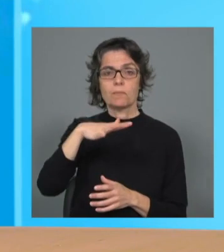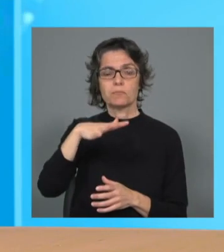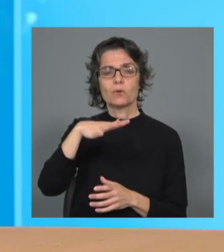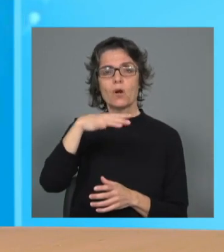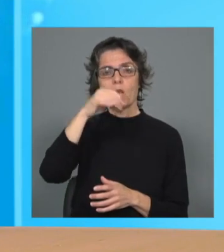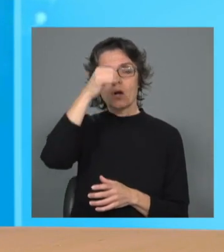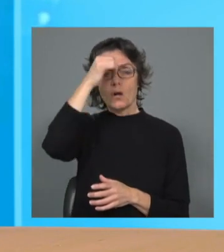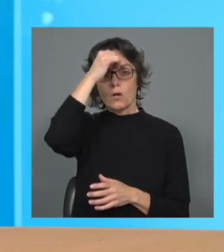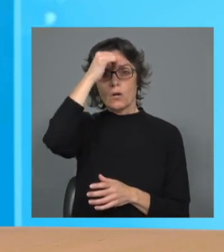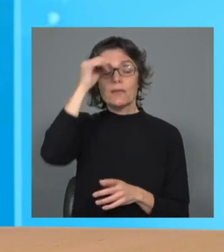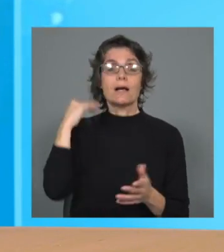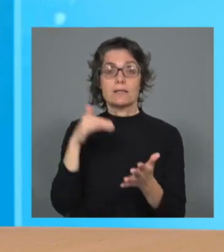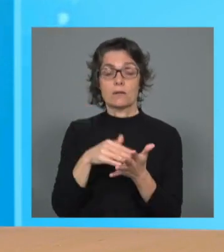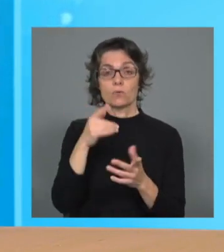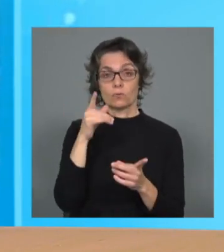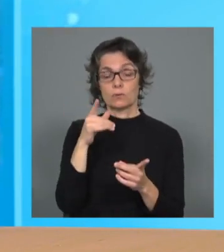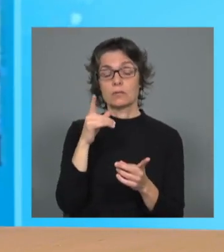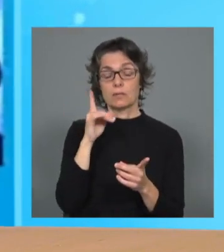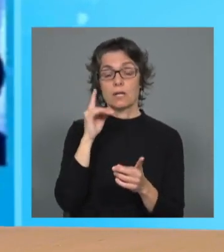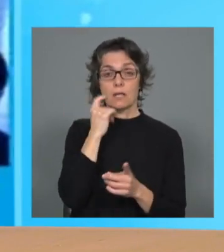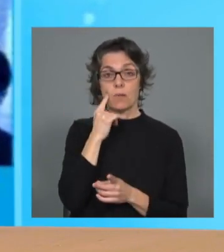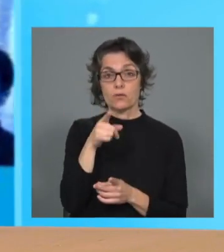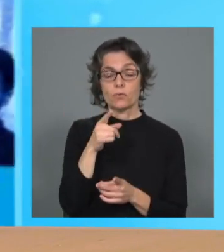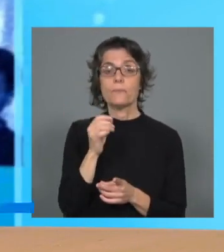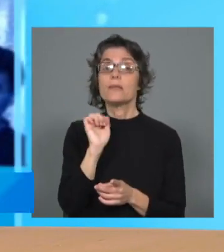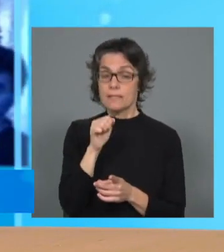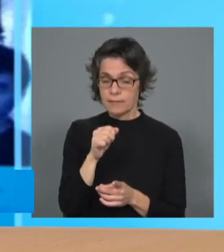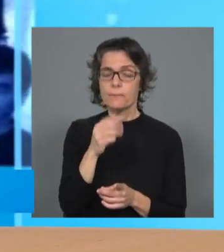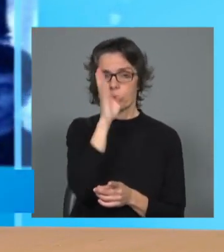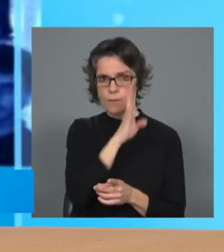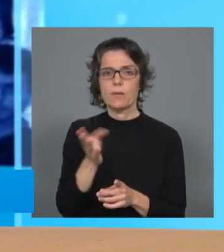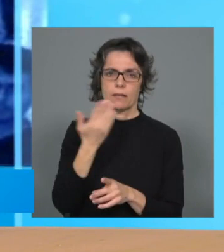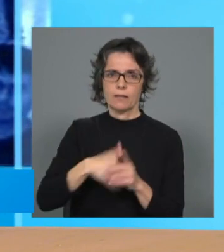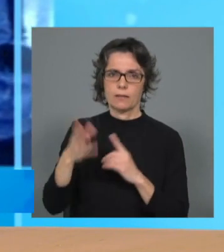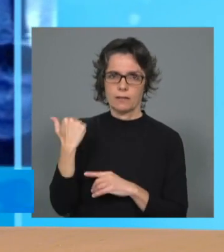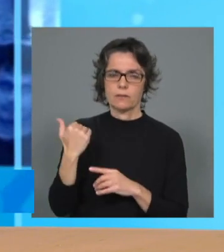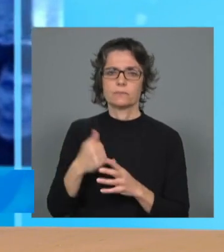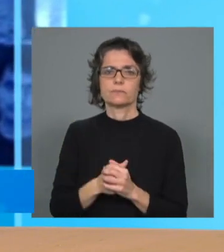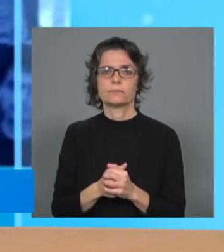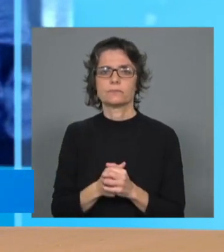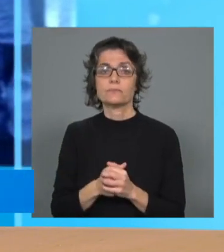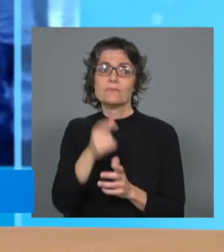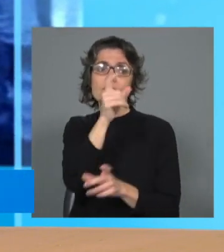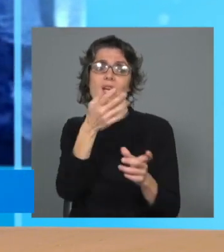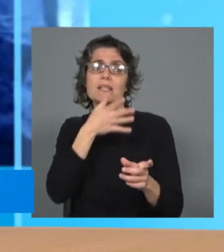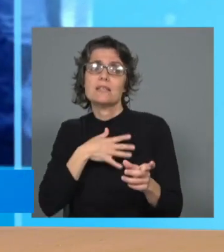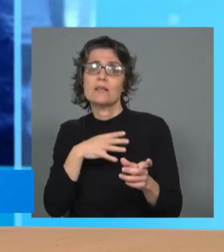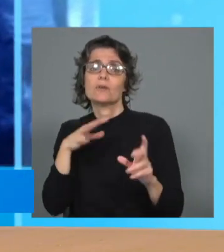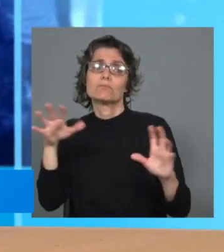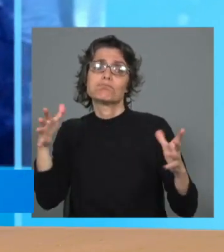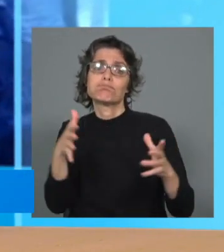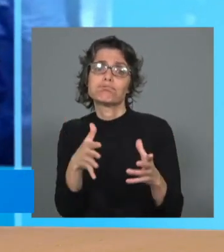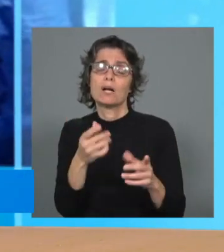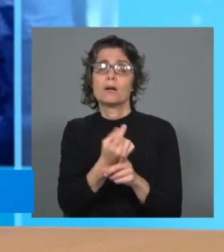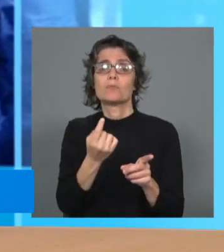tradição, também já ela secular, que vem vindo a diminuir. Dizem as pessoas, devido e compreendo, porque iam para